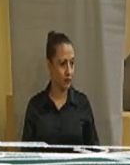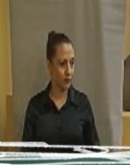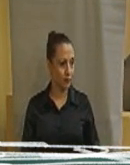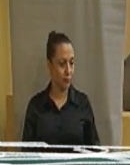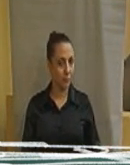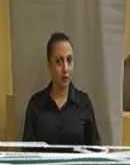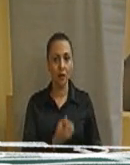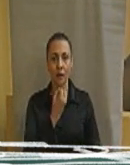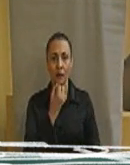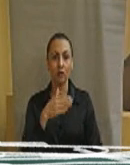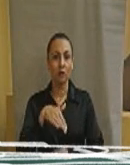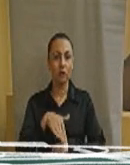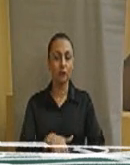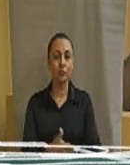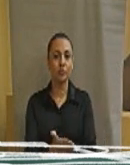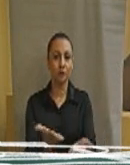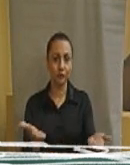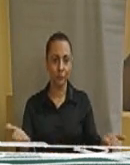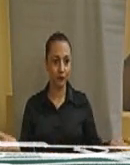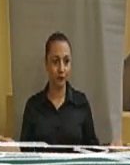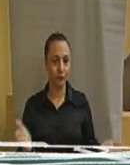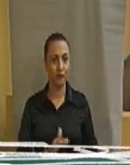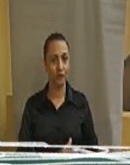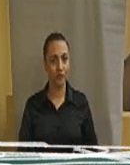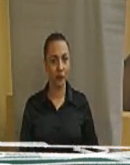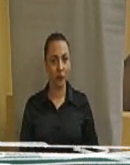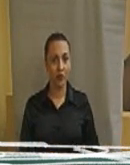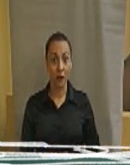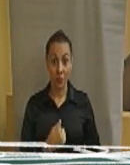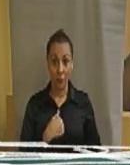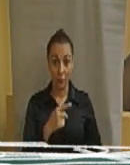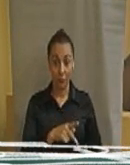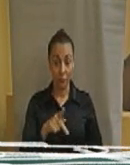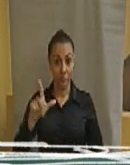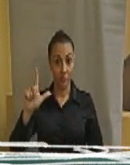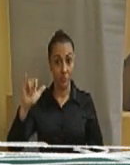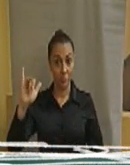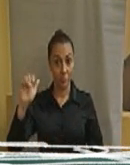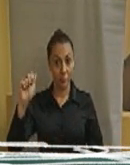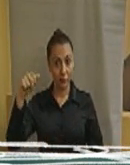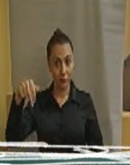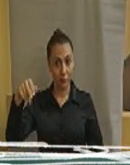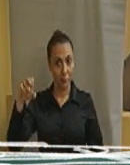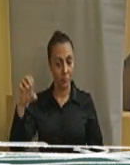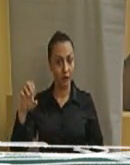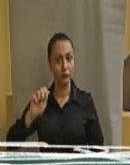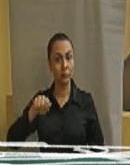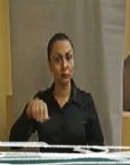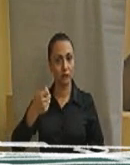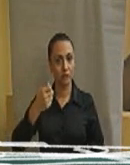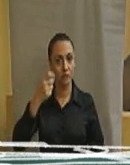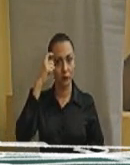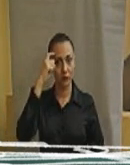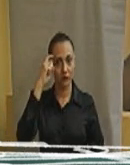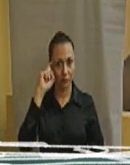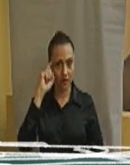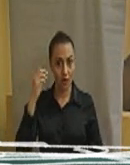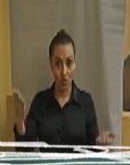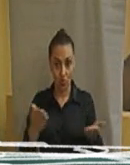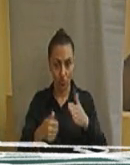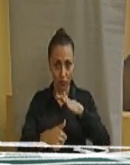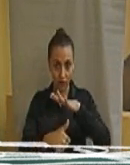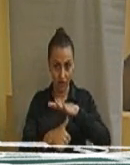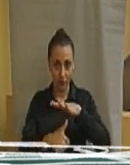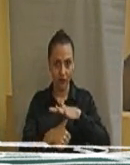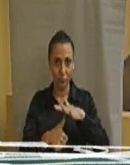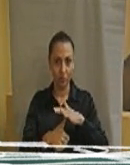Boa noite a todas as pessoas. Eu sou a professora Eliane, atual reitora da nossa universidade. Fui